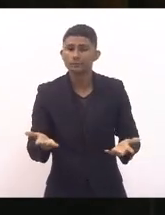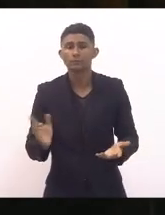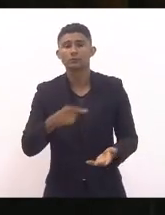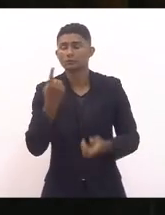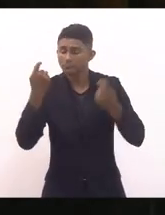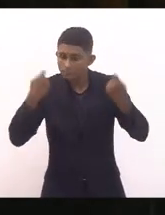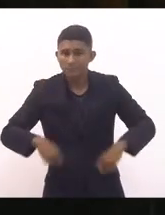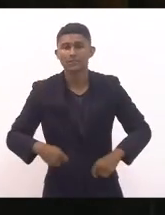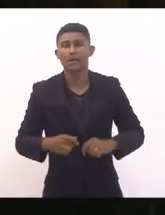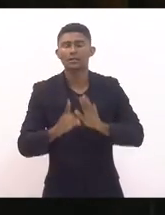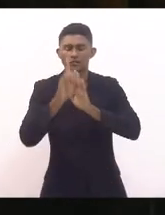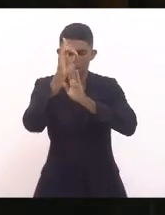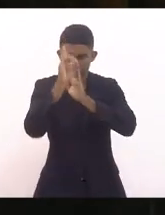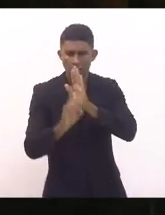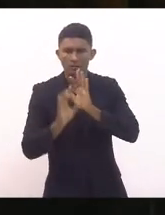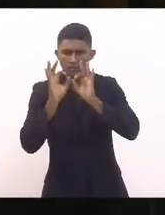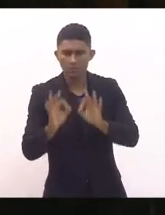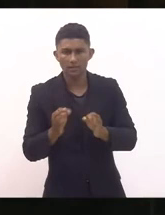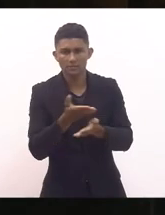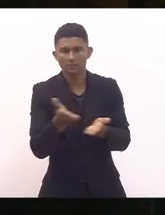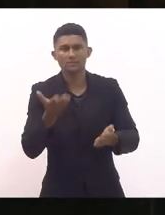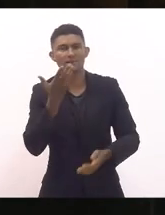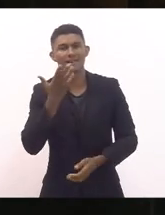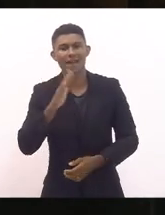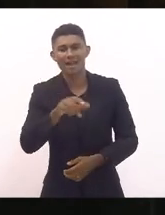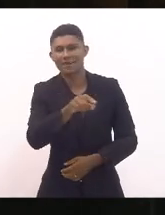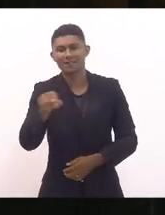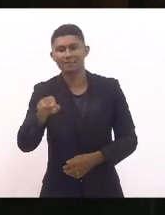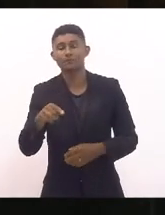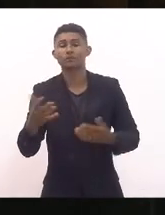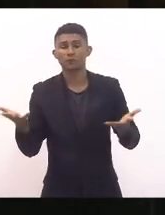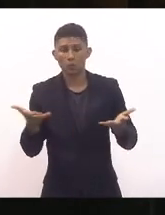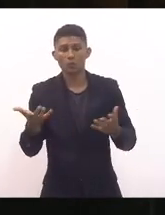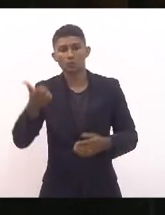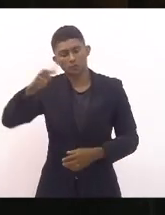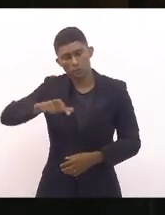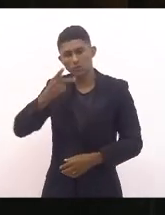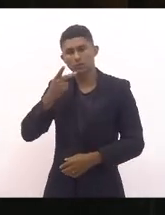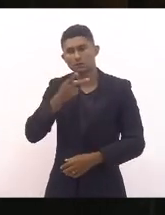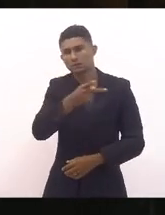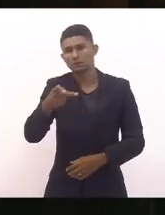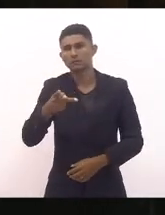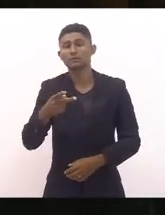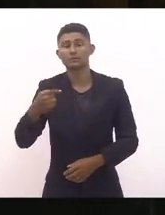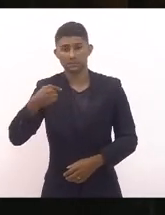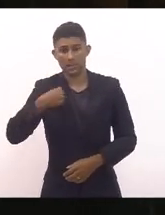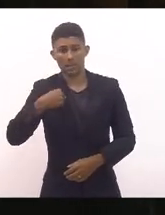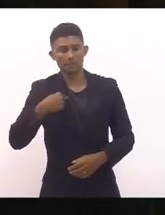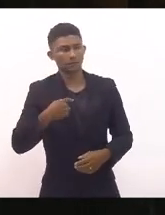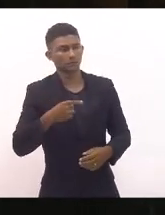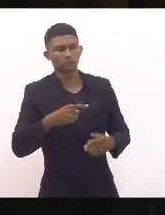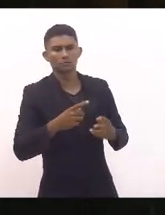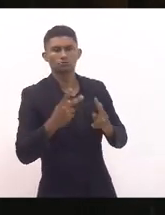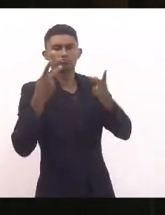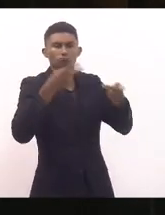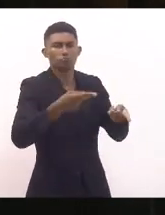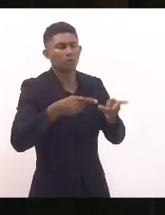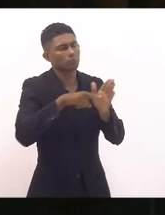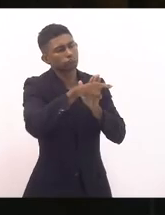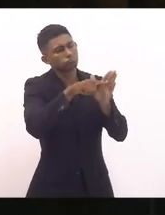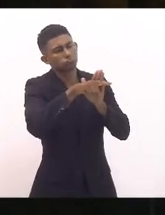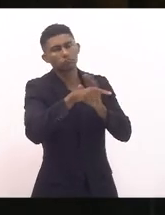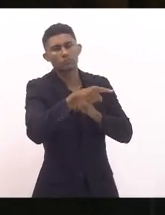o direito e a dignidade das nossas crianças. Como hoje, eu falo mais uma vez, eu fiz uma fiscalização onde